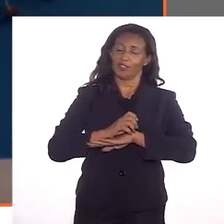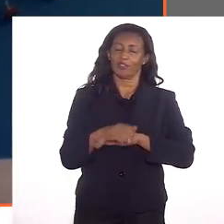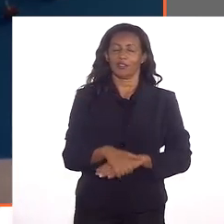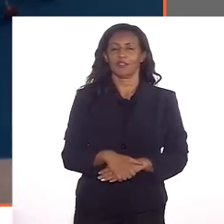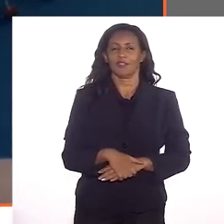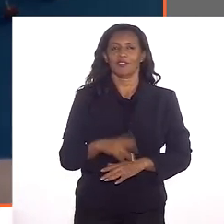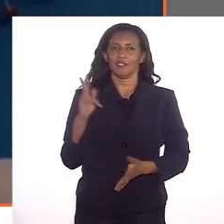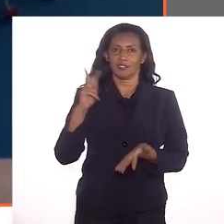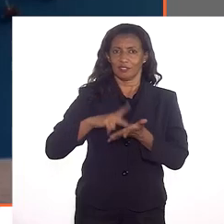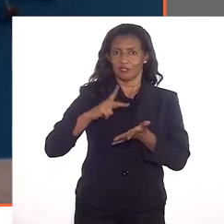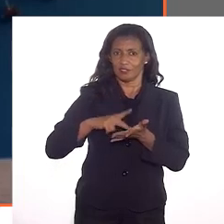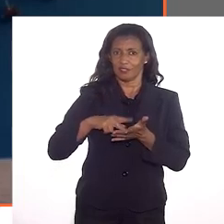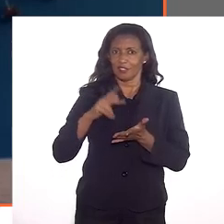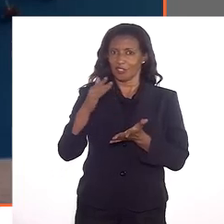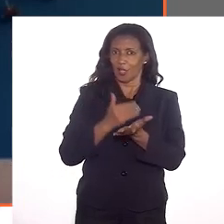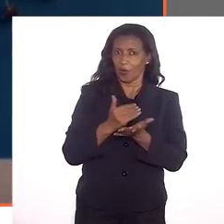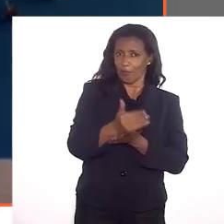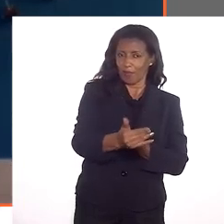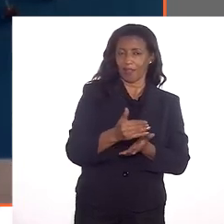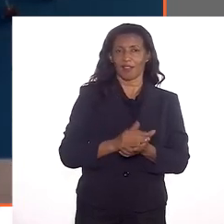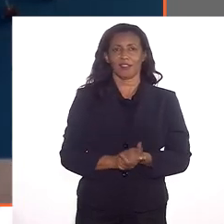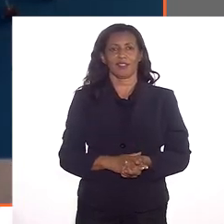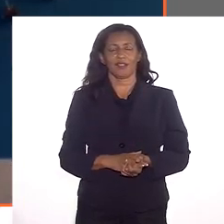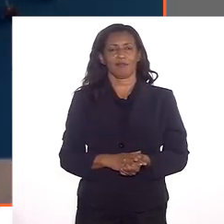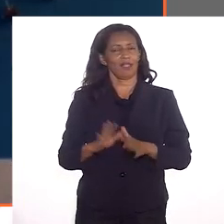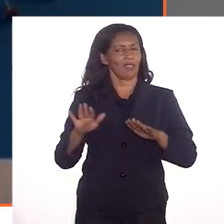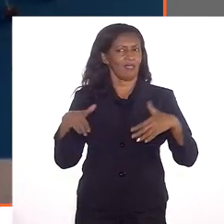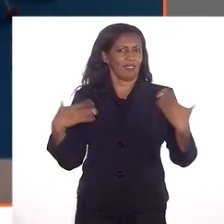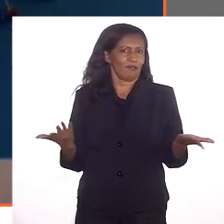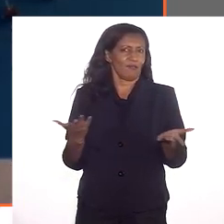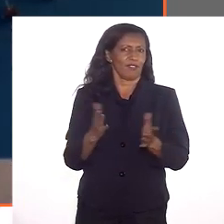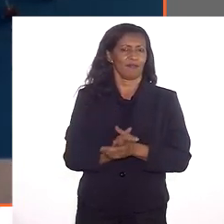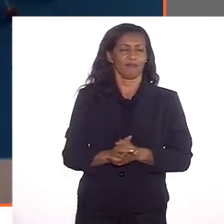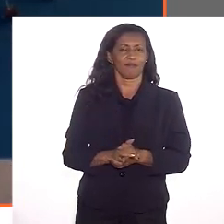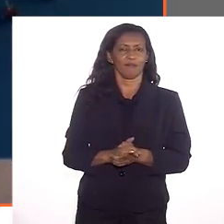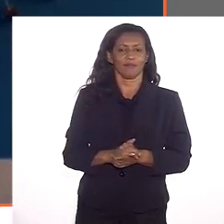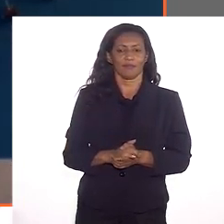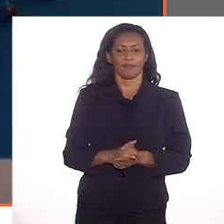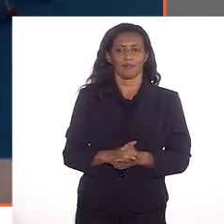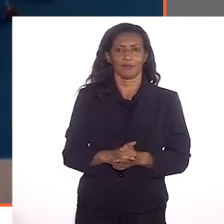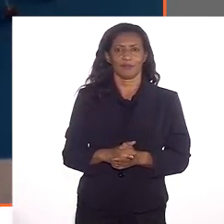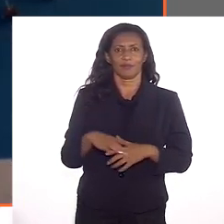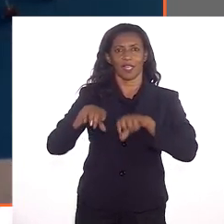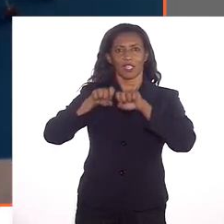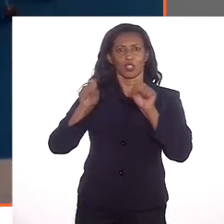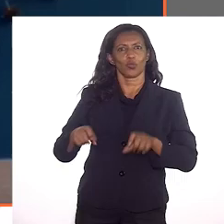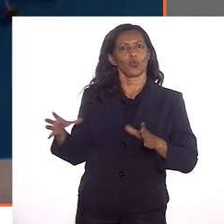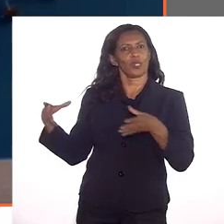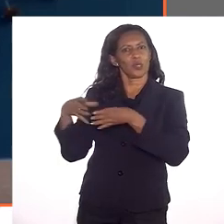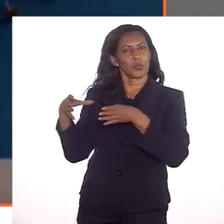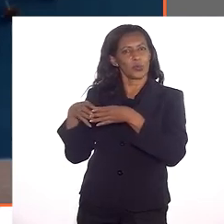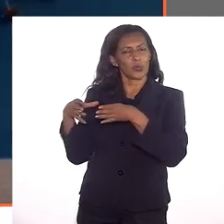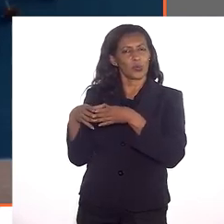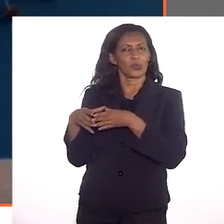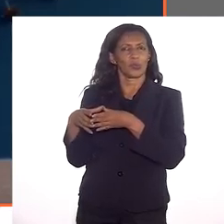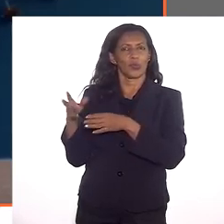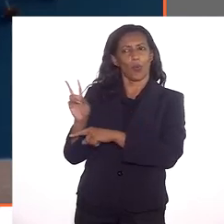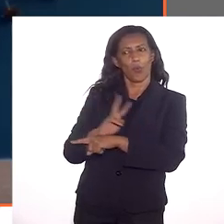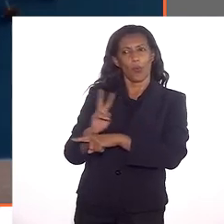se, de fato, já começa a implementação, a estruturar, né, esse comitê